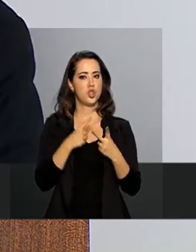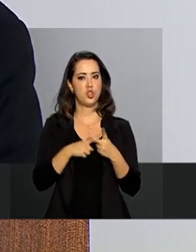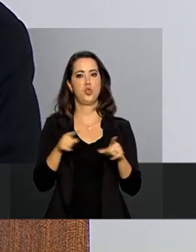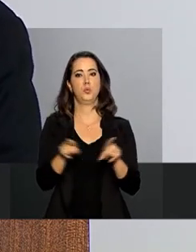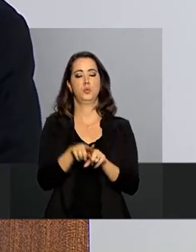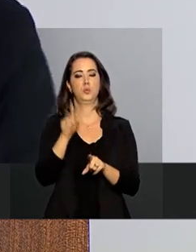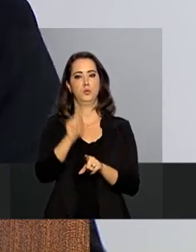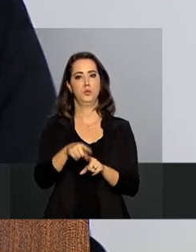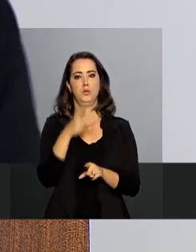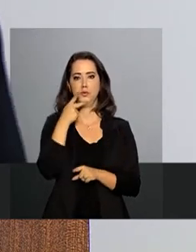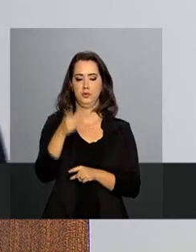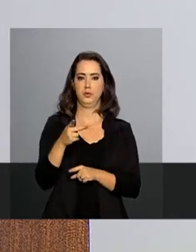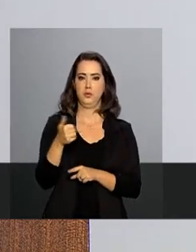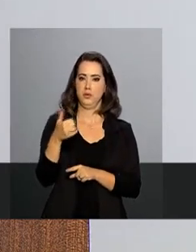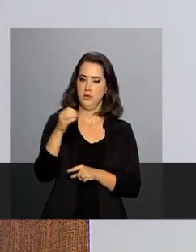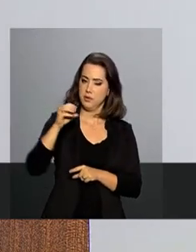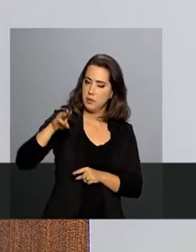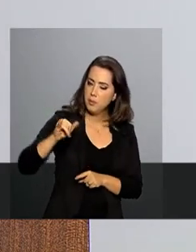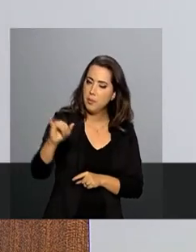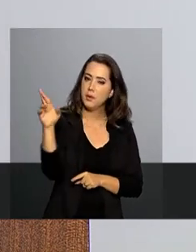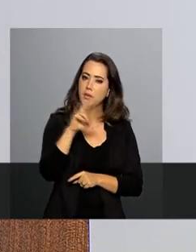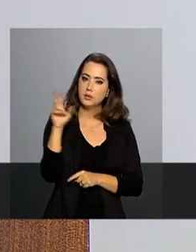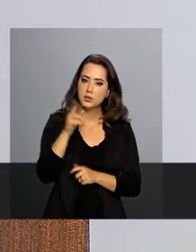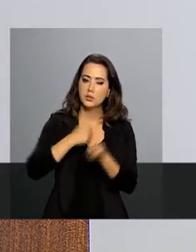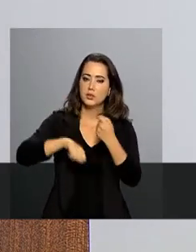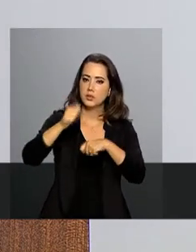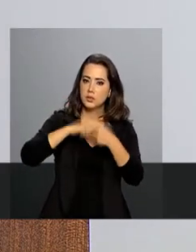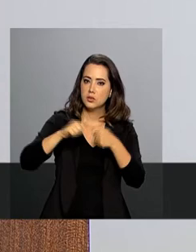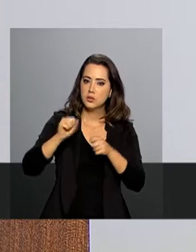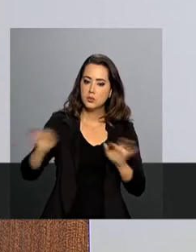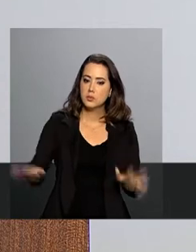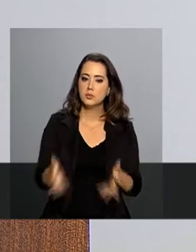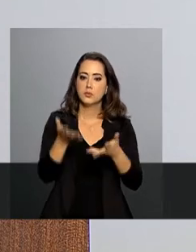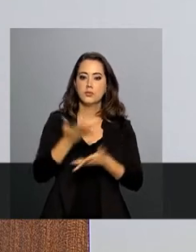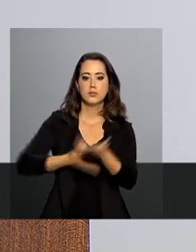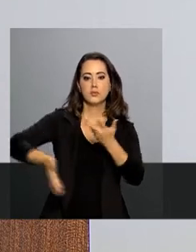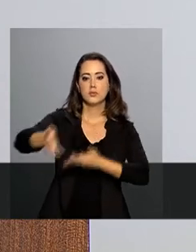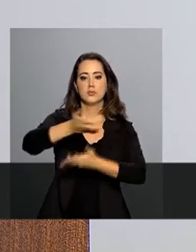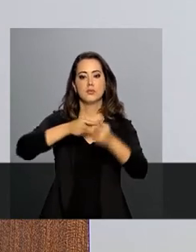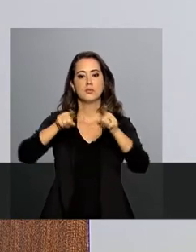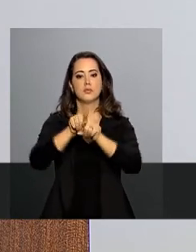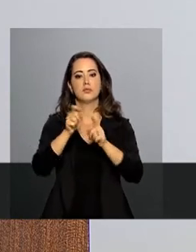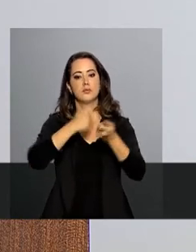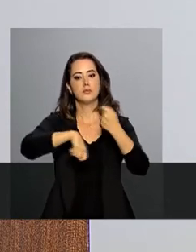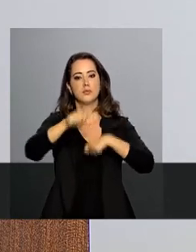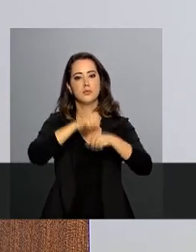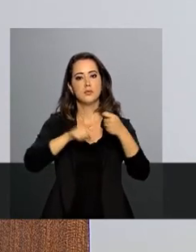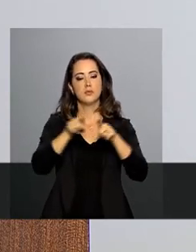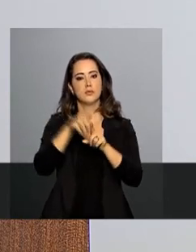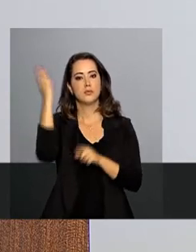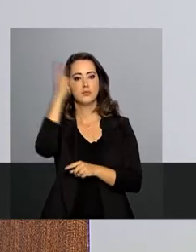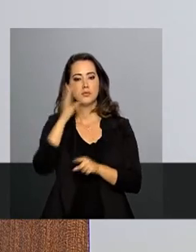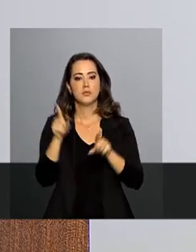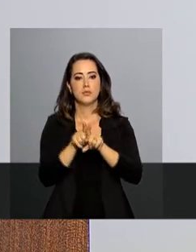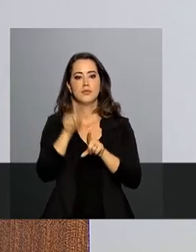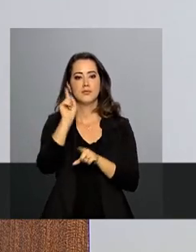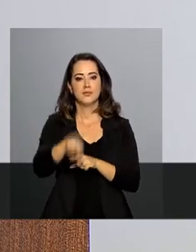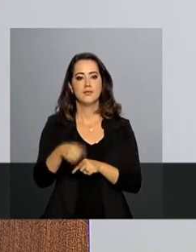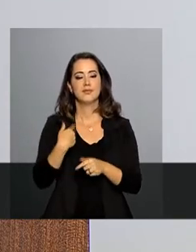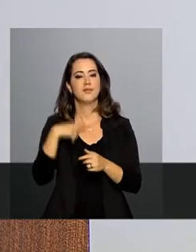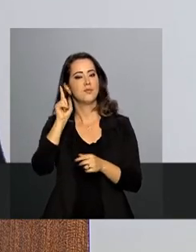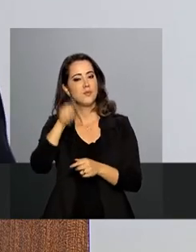falando de quase 100 bilhões de reais que vão pro economia que movimentam a economia brasileira não foi sem razão